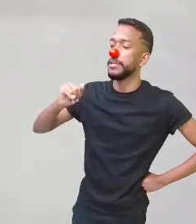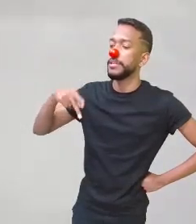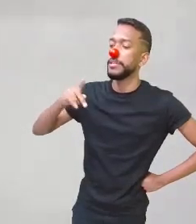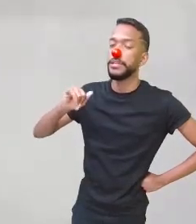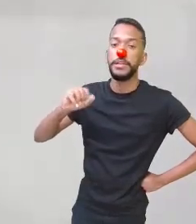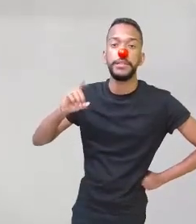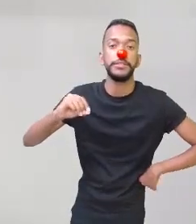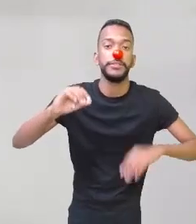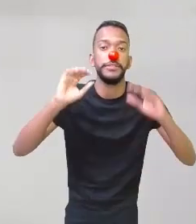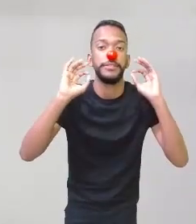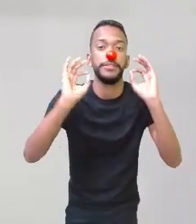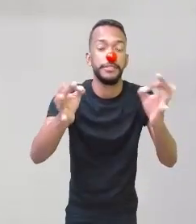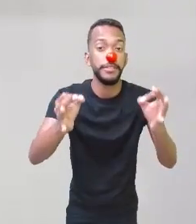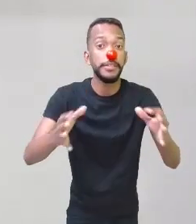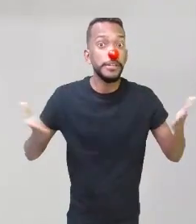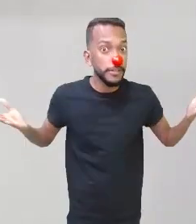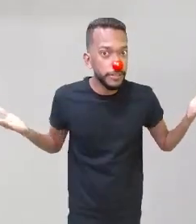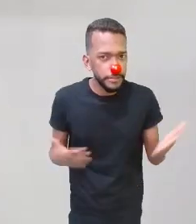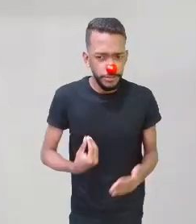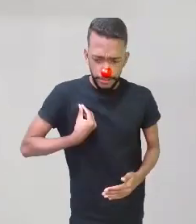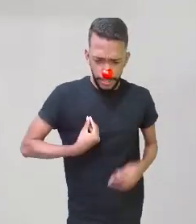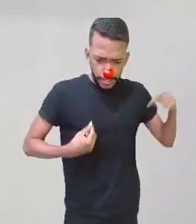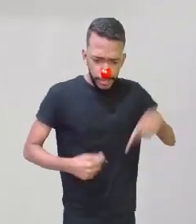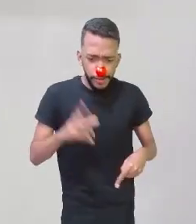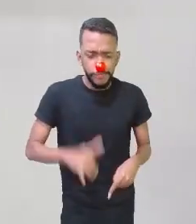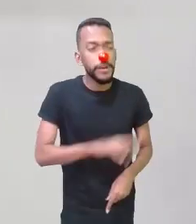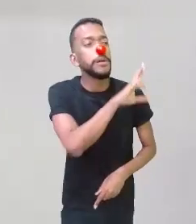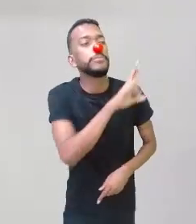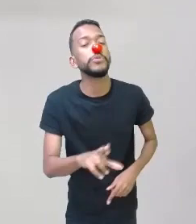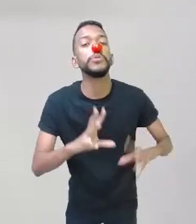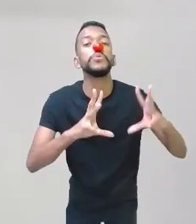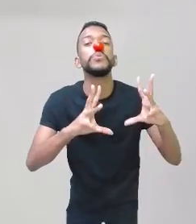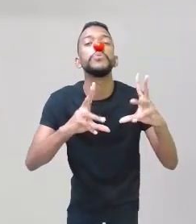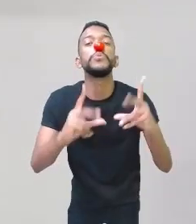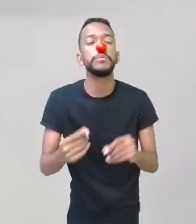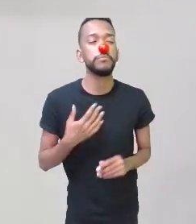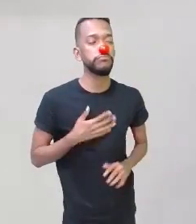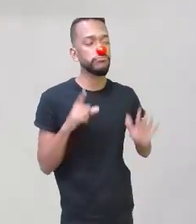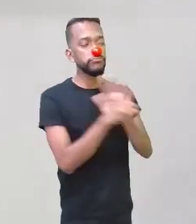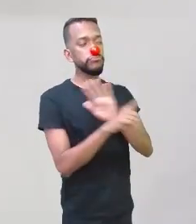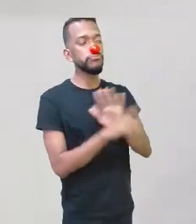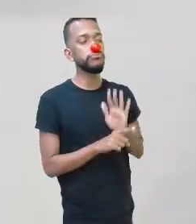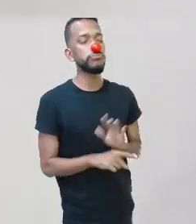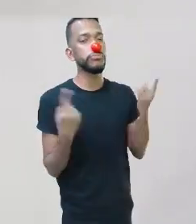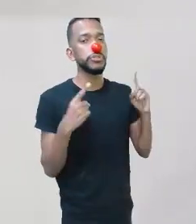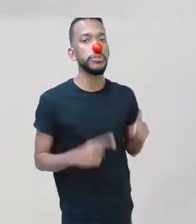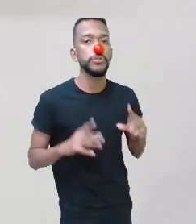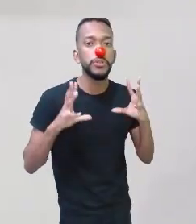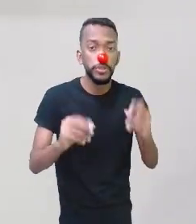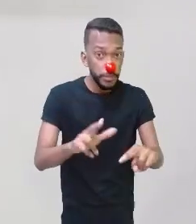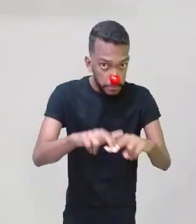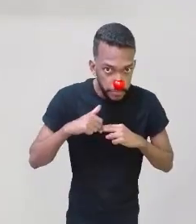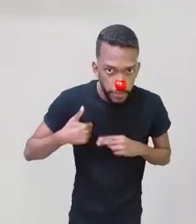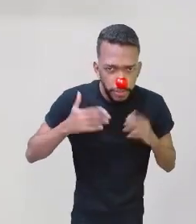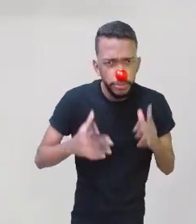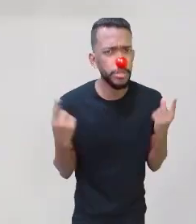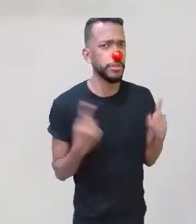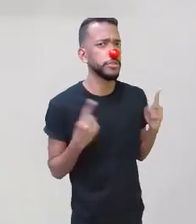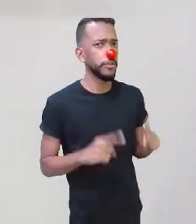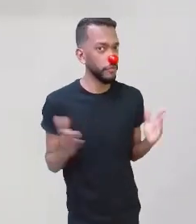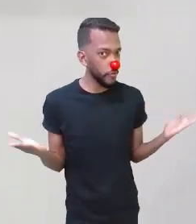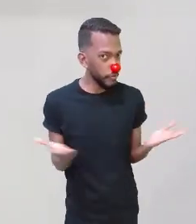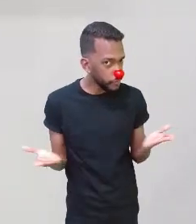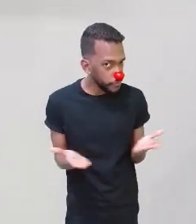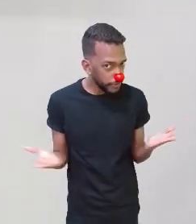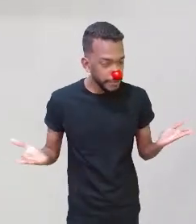Matraqueado. E ele tá aqui e disse que vai responder todos os meus desafios, porque eu tô cheia de desafios